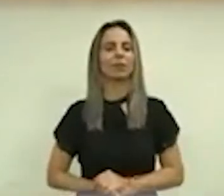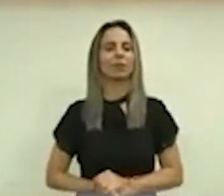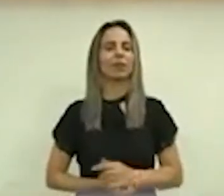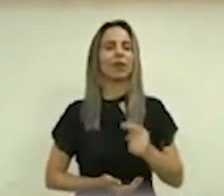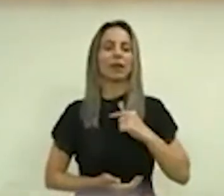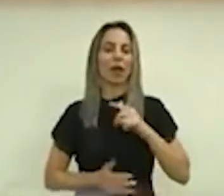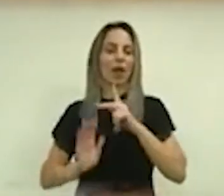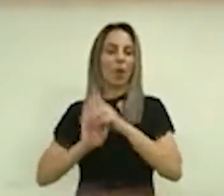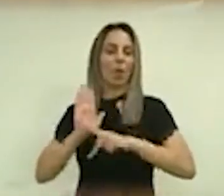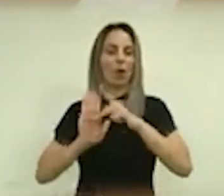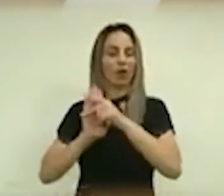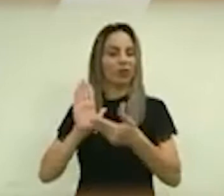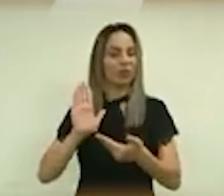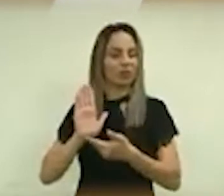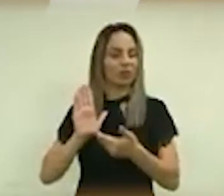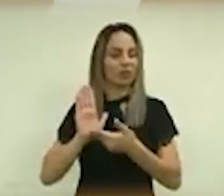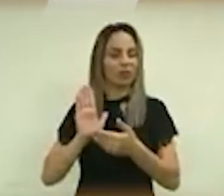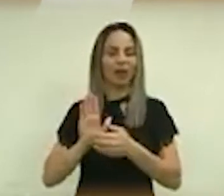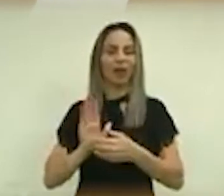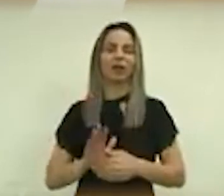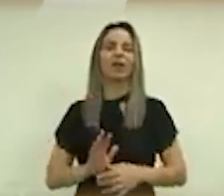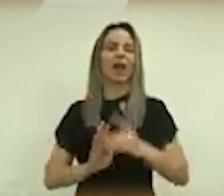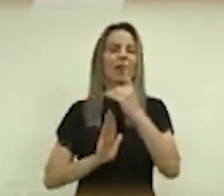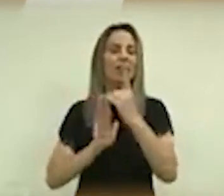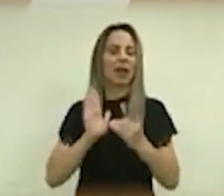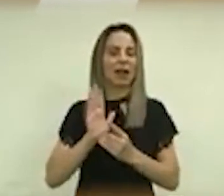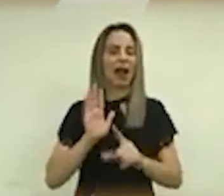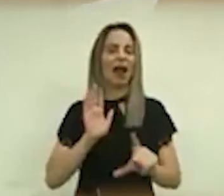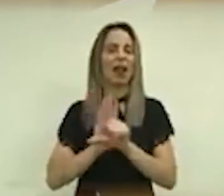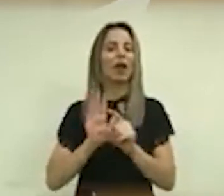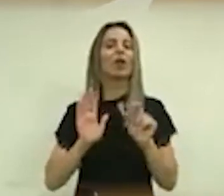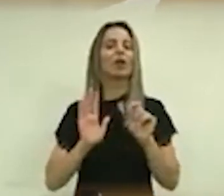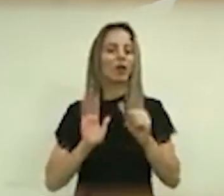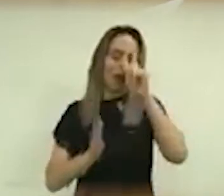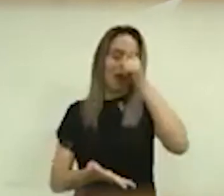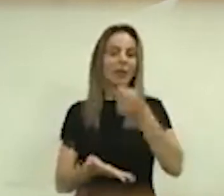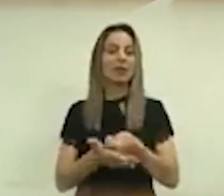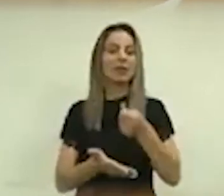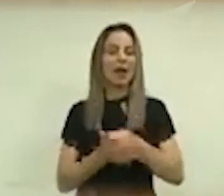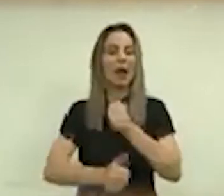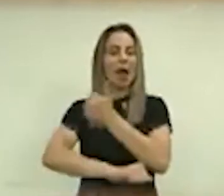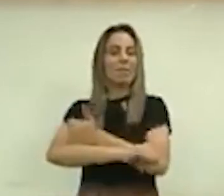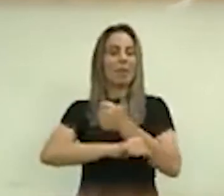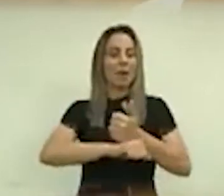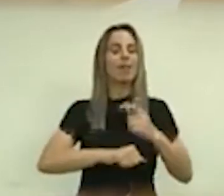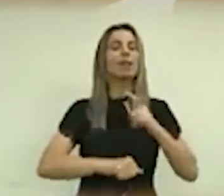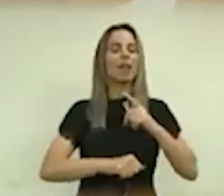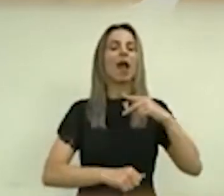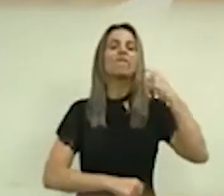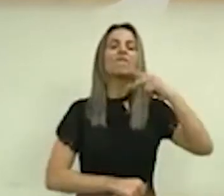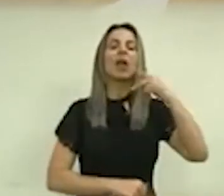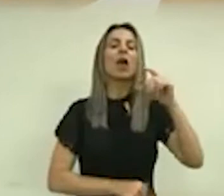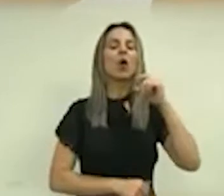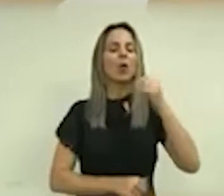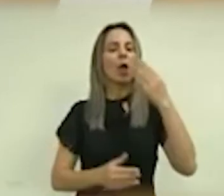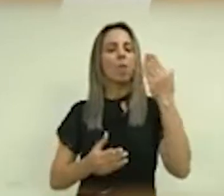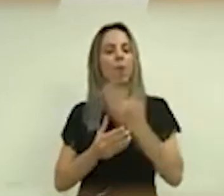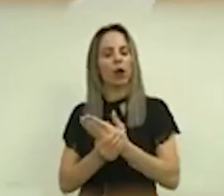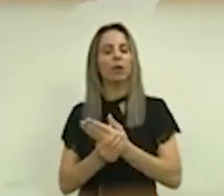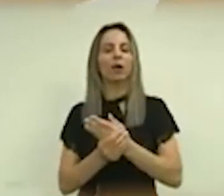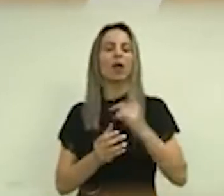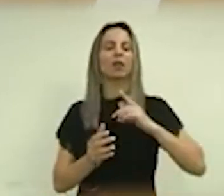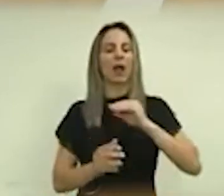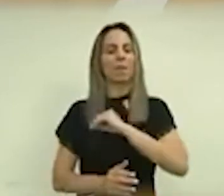um projeto de decreto legislativo, senhor presidente, que determina que a mesa diretora disponibilize aos vereadores o processo de folha de